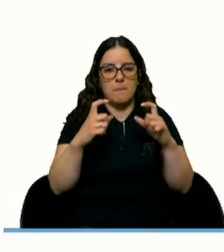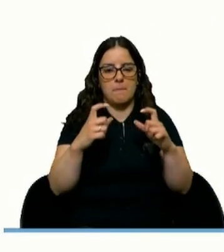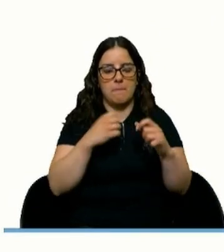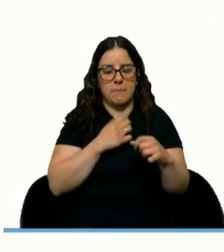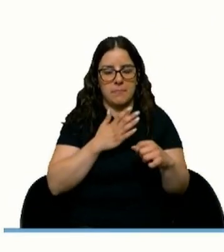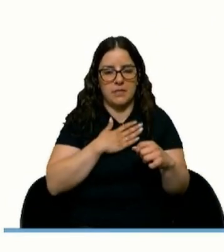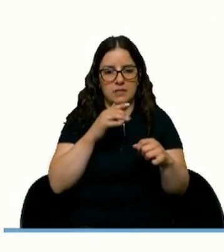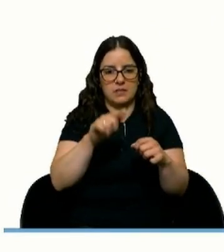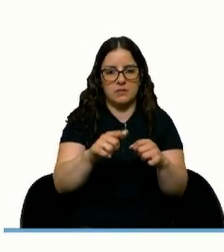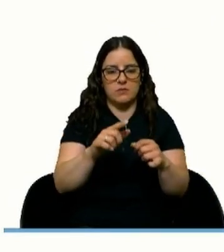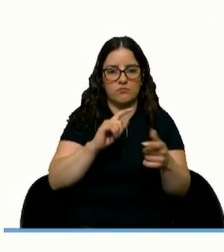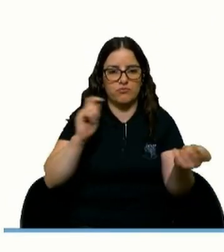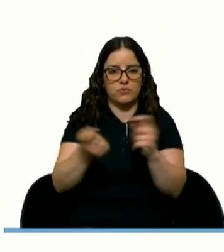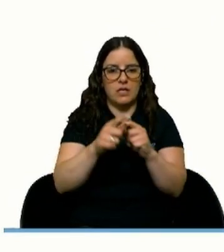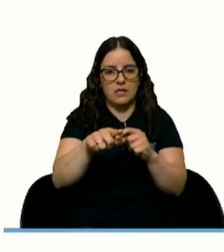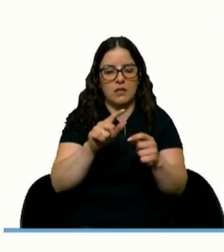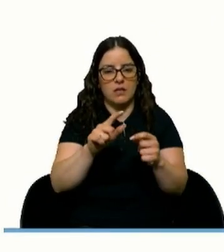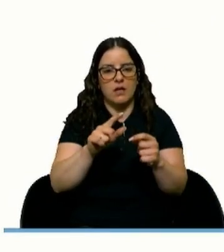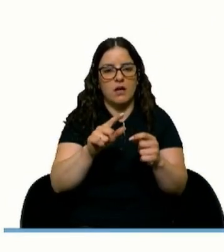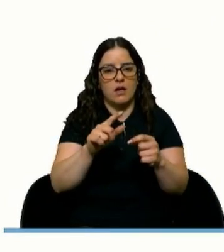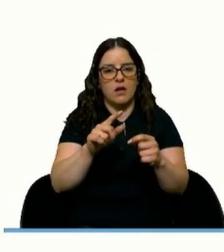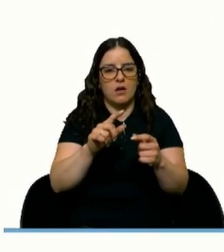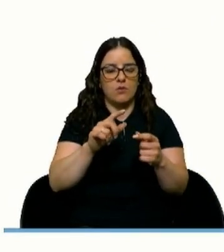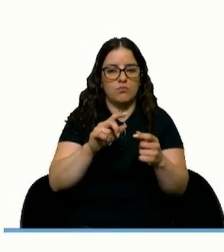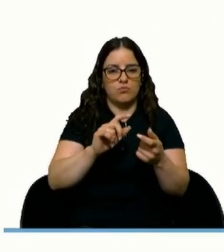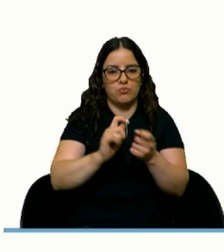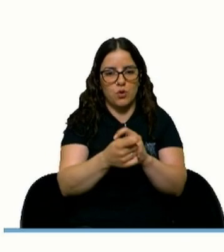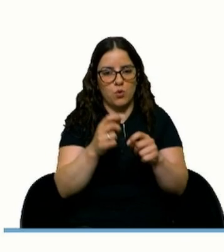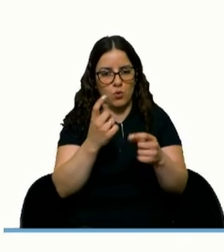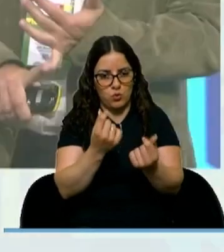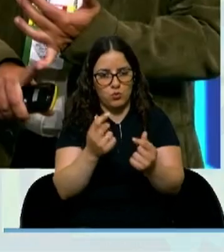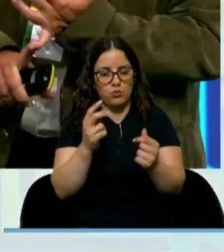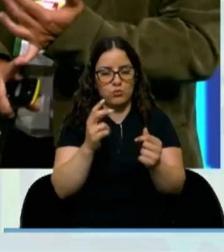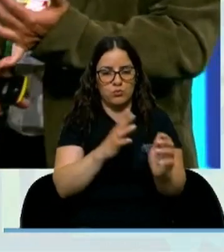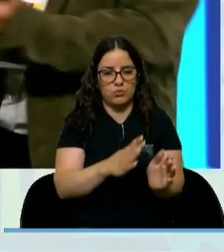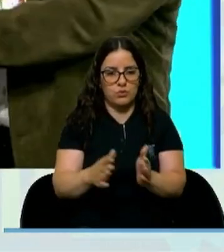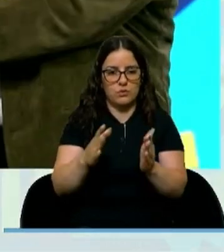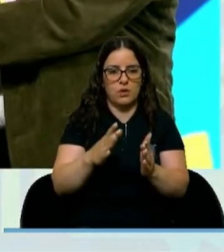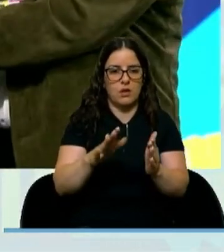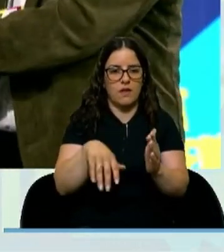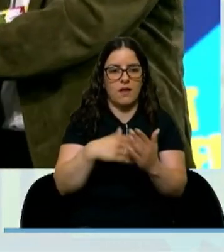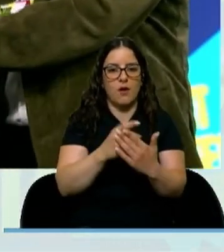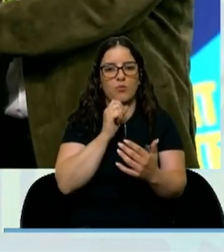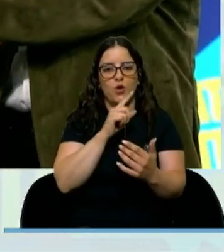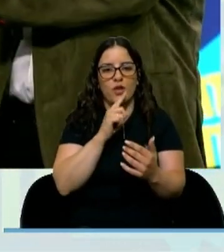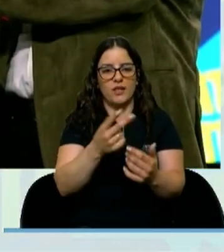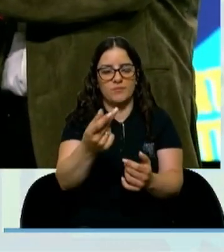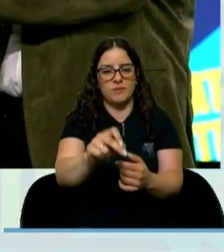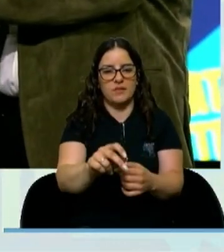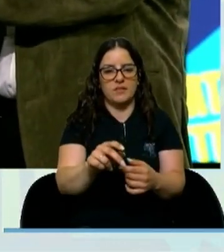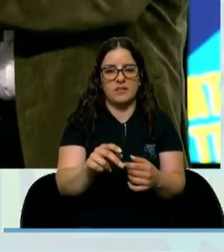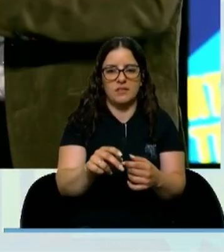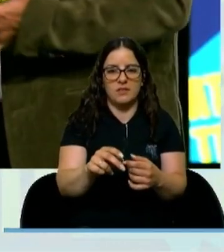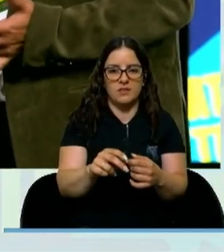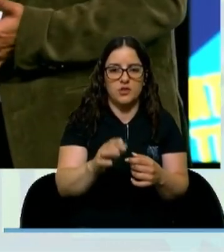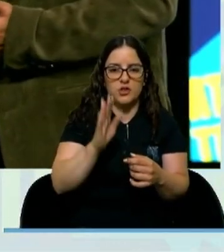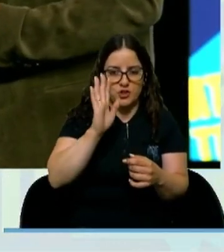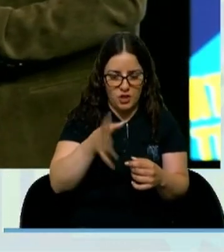custo de transação, têm oportunidades, vão aparecer oportunidades. Já agora, com este belo TLT, estão a